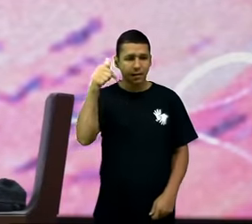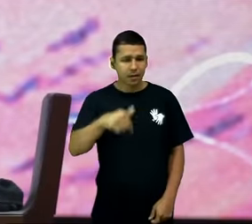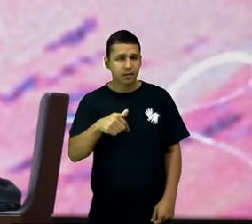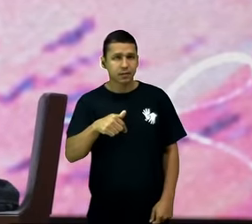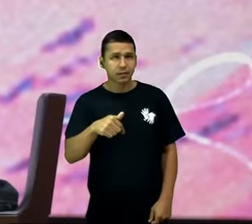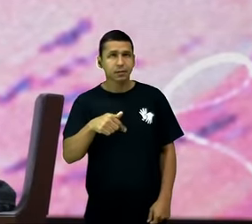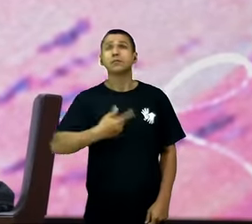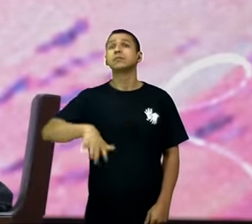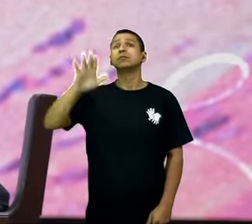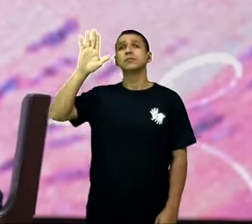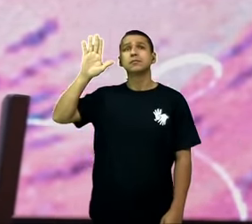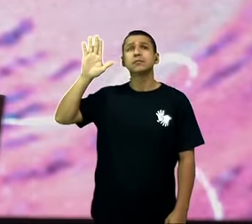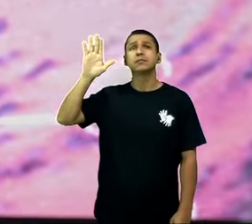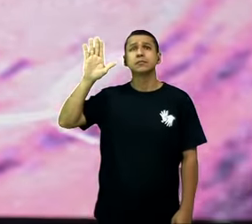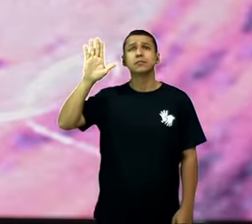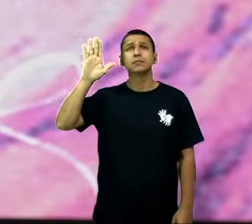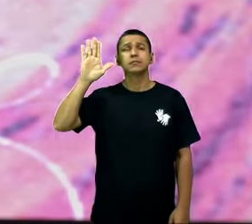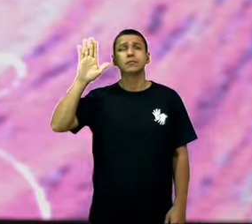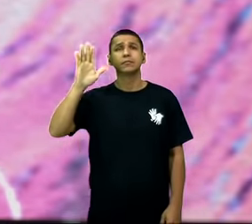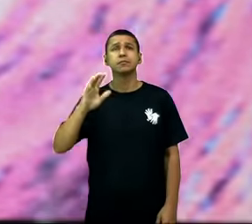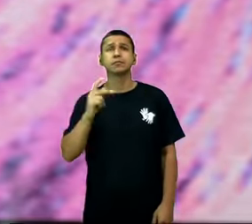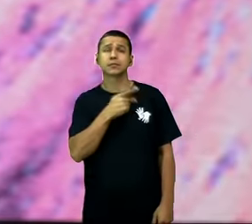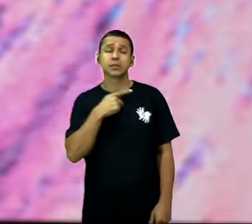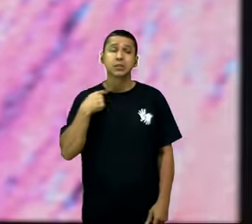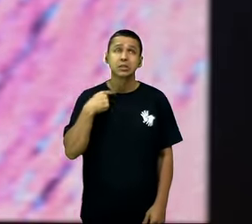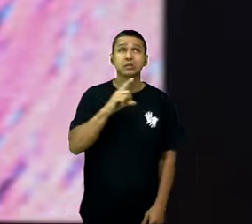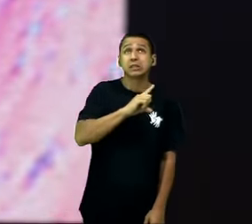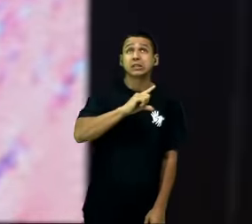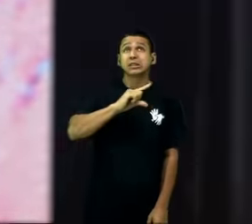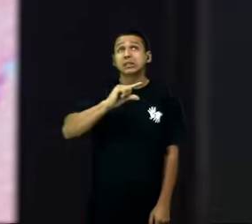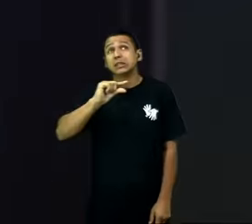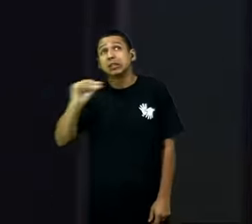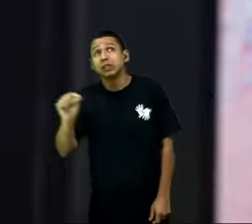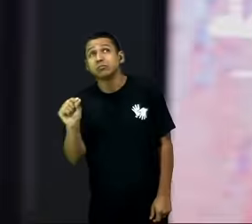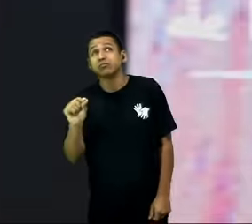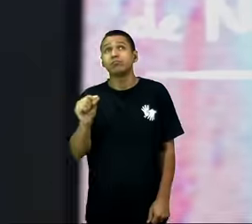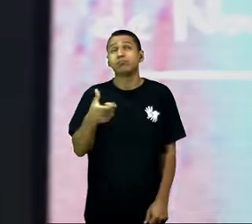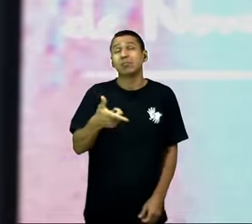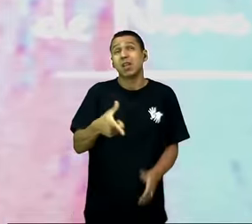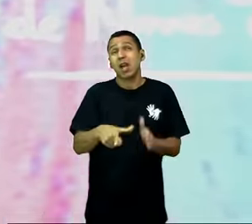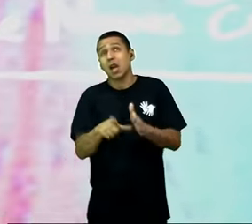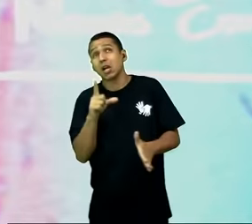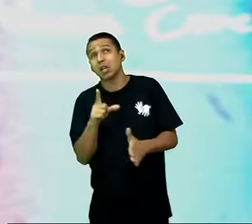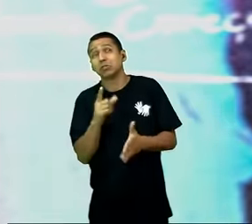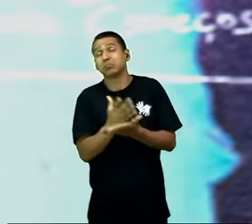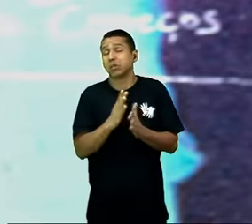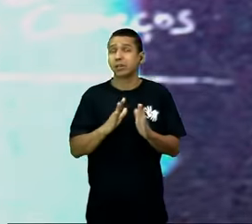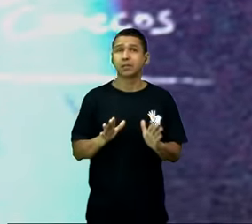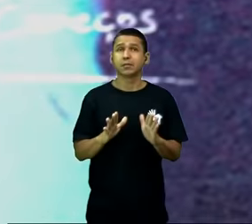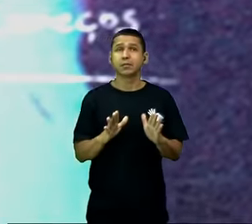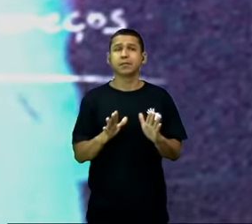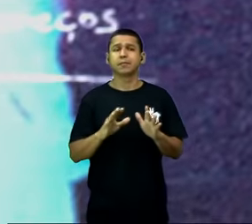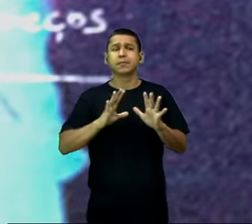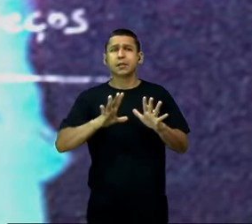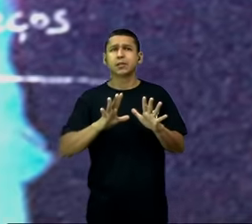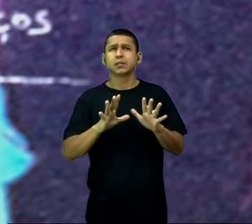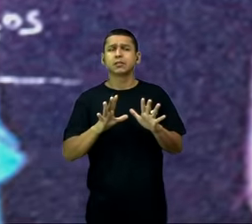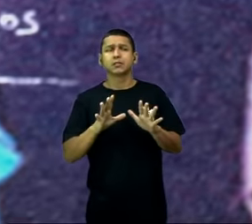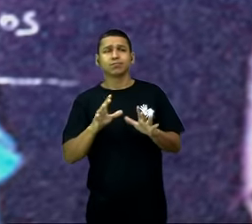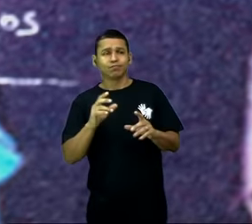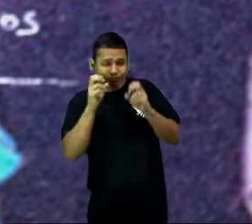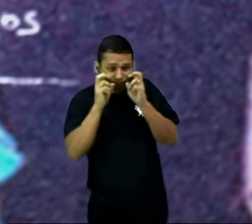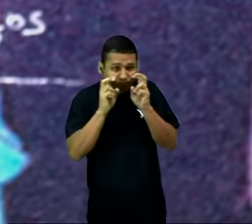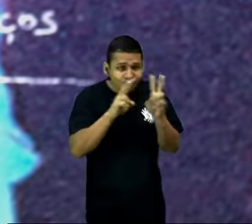aqui? Pastor, eu vou ter que sair mais cedo, então fica ligado aí para você não atrapalhar nada. Cada movimentação aqui